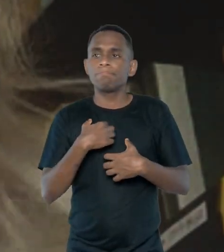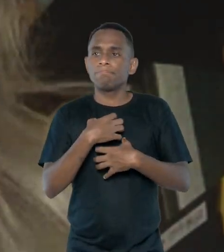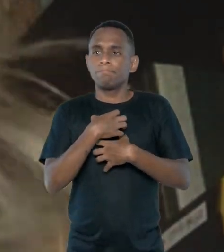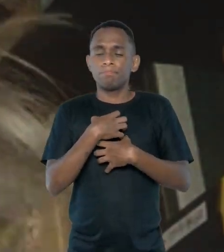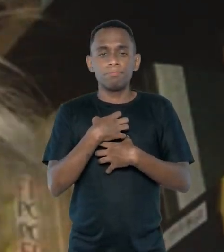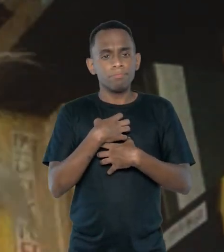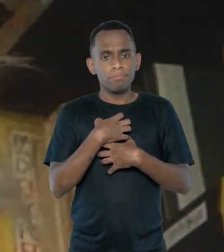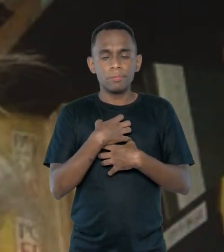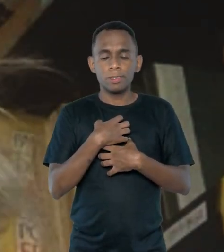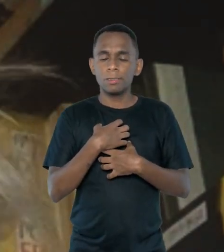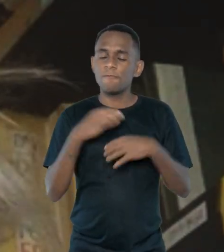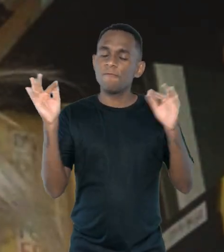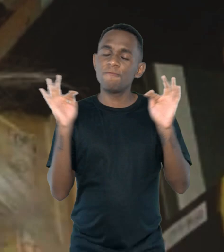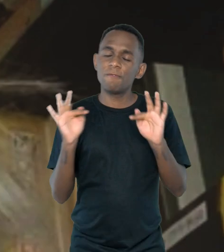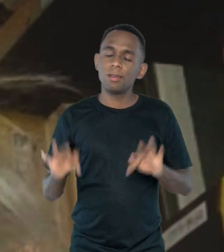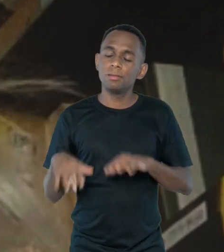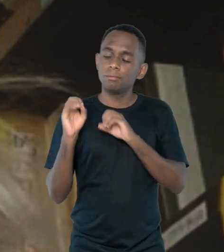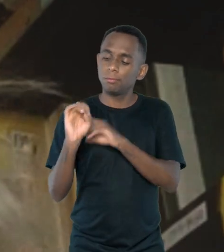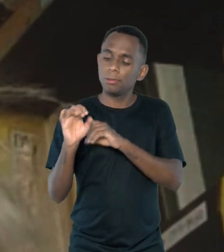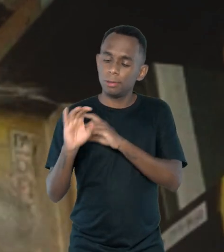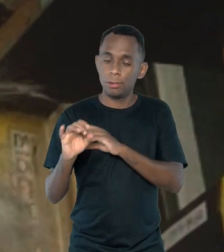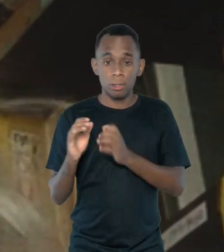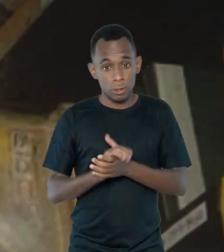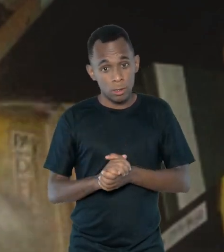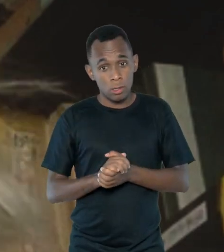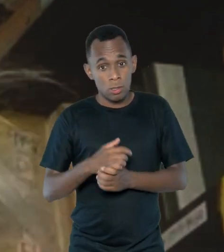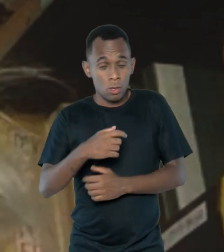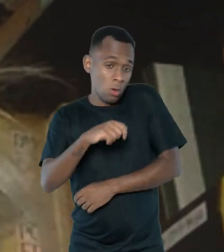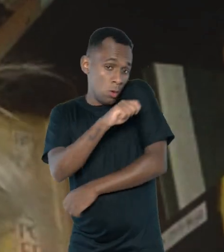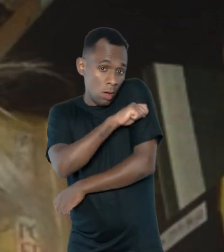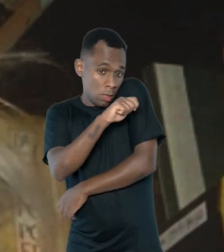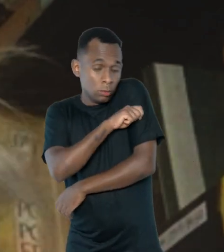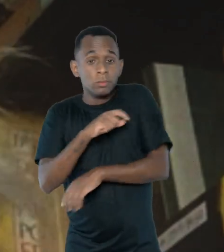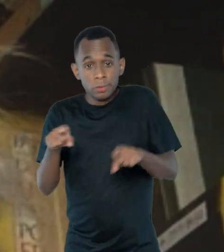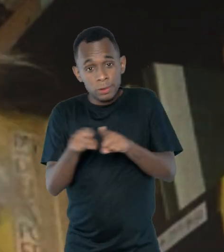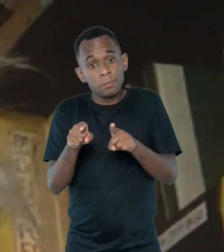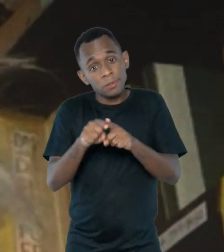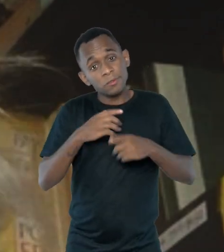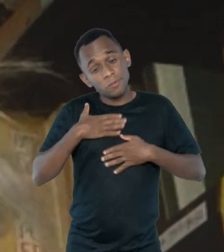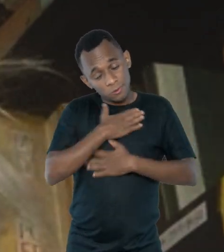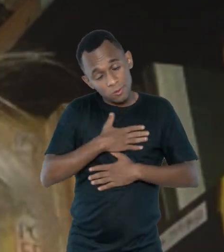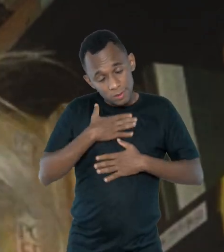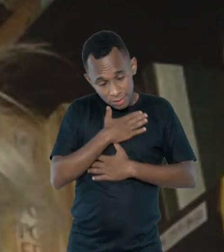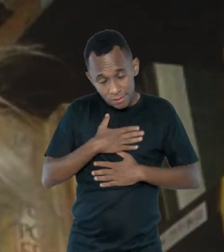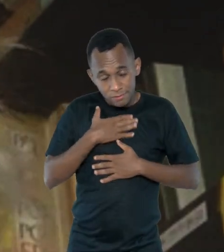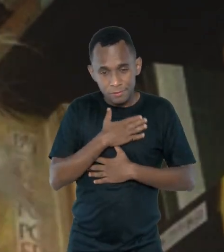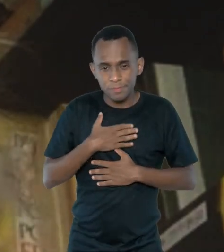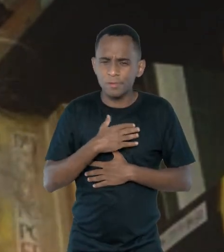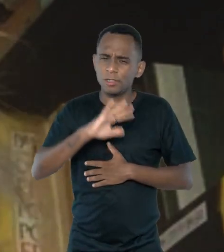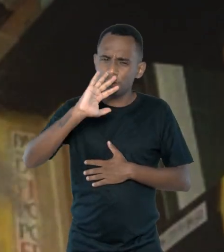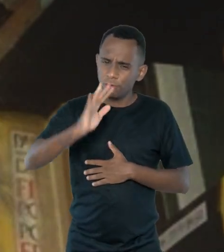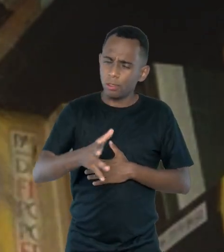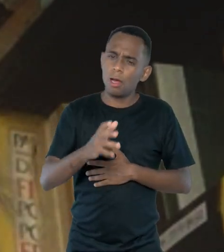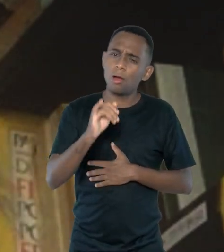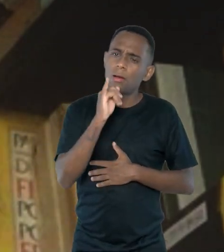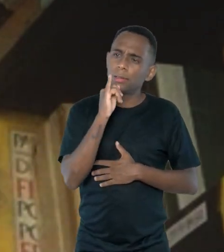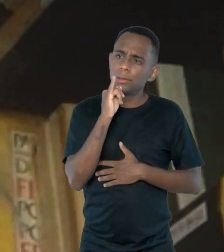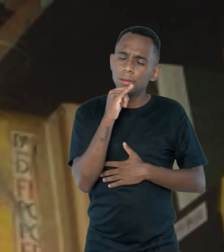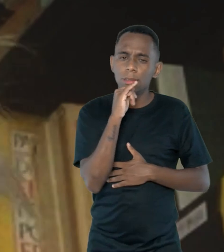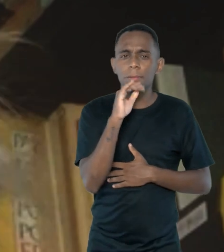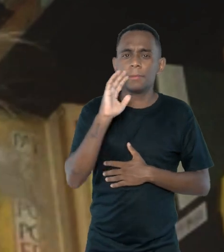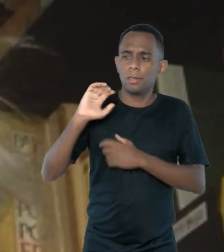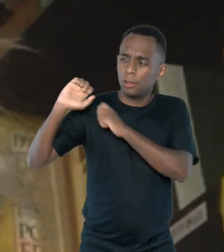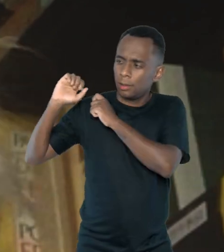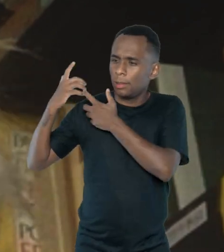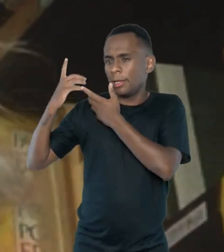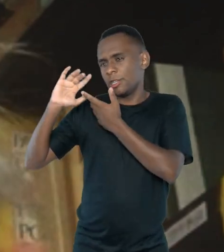ser feliz dando aula. E os alunos gostavam também. Como eu disse no início, já trazia as